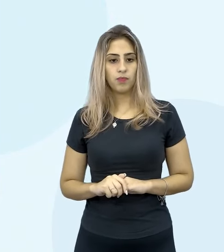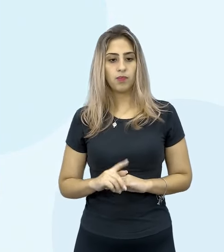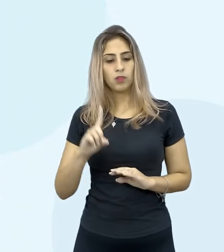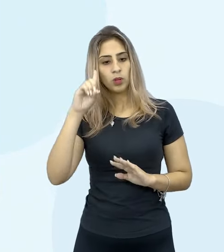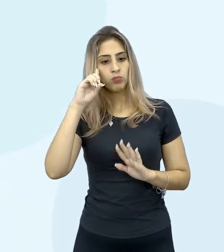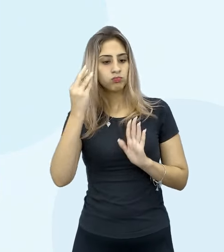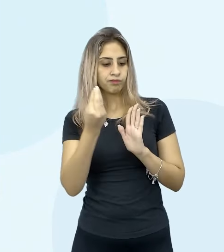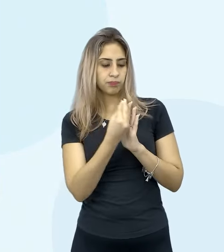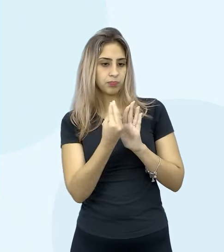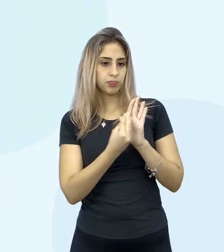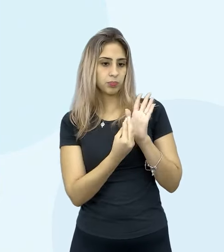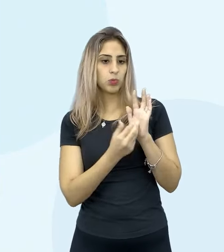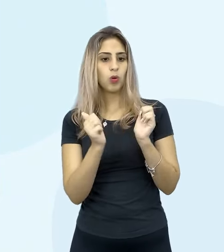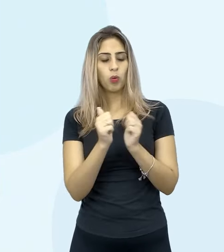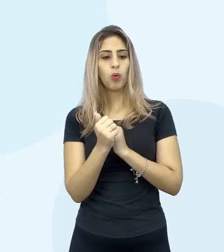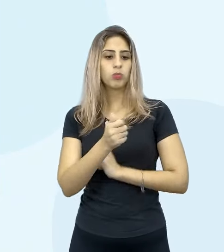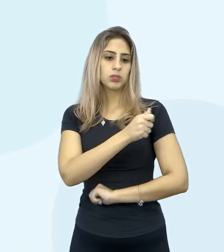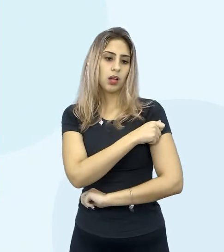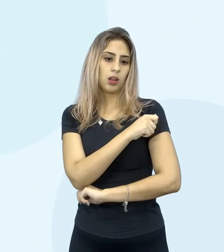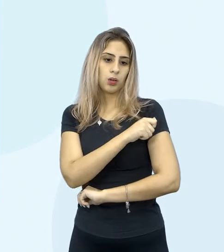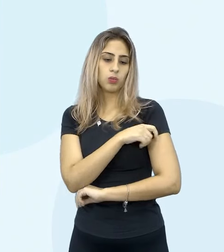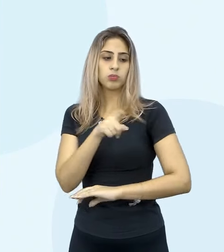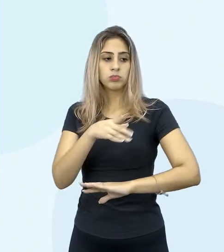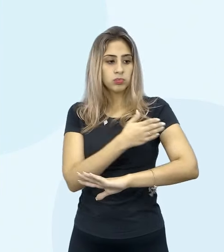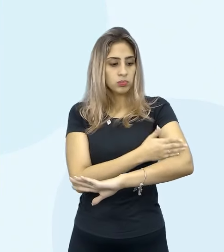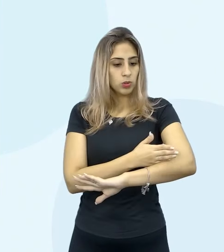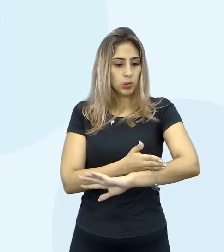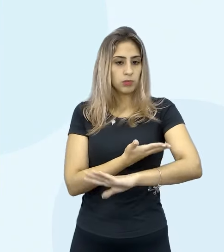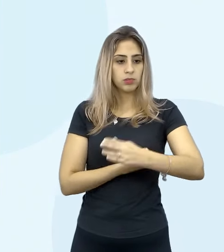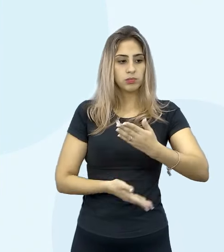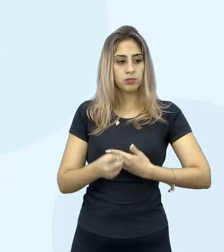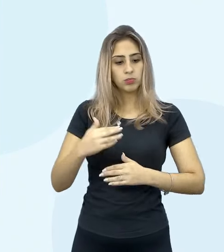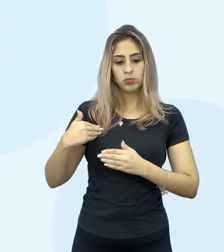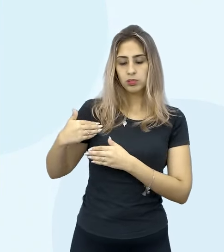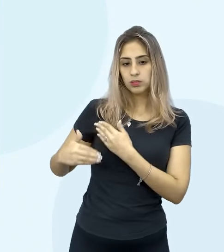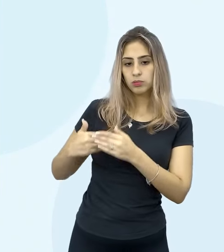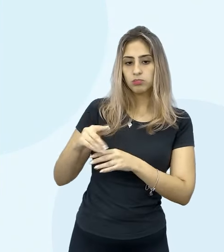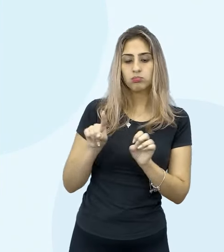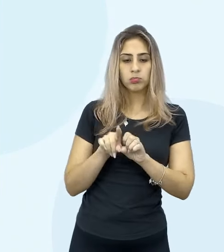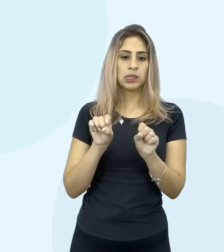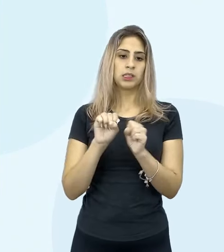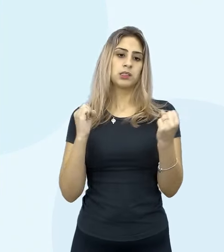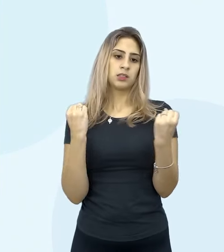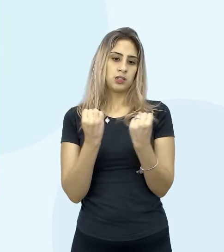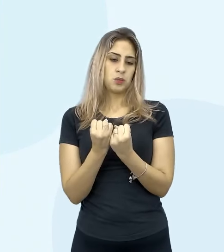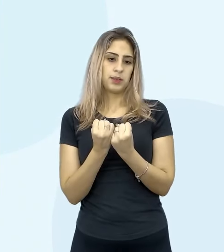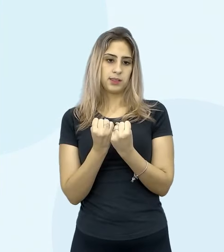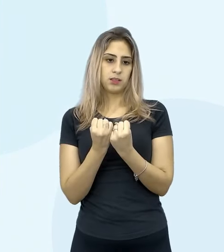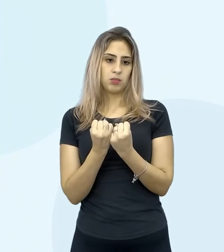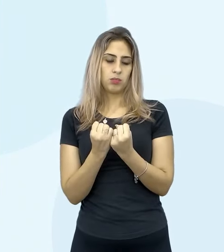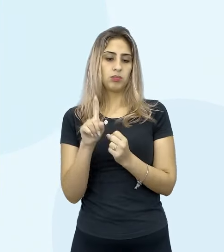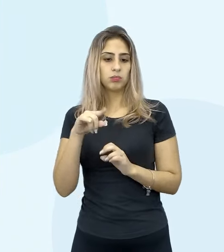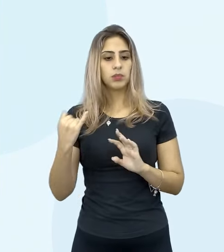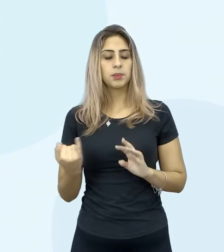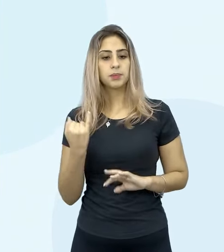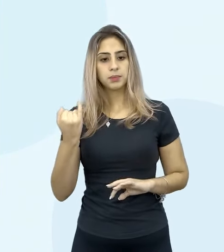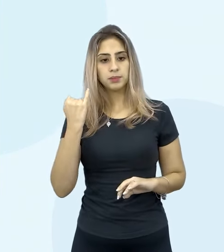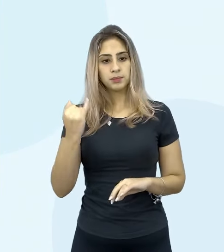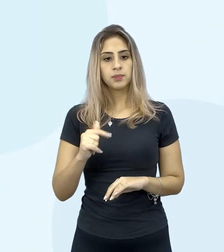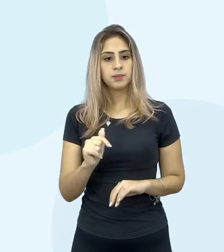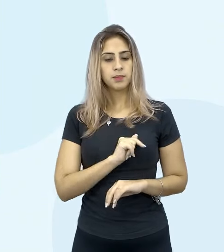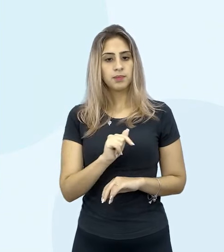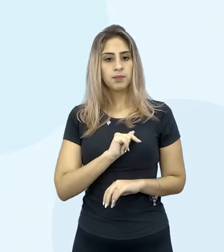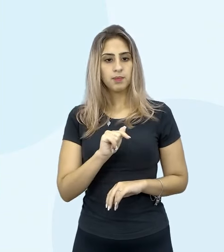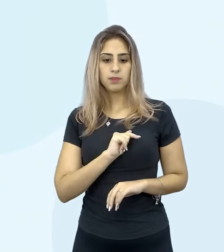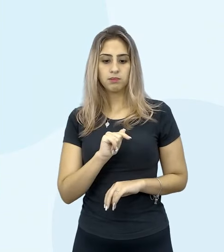bordo com os estudantes, né? Tanto no começo, né, da introdução, no desenvolvimento e na sistematização, né? Então, é importante ter